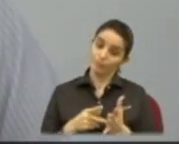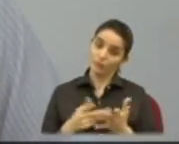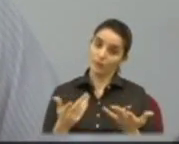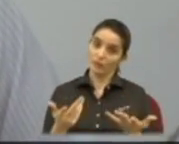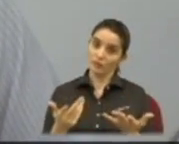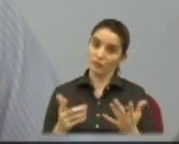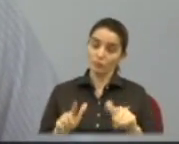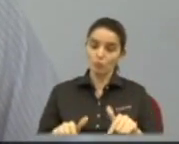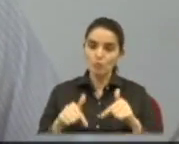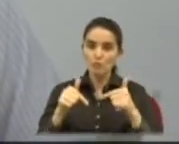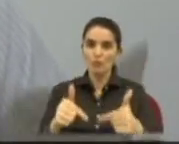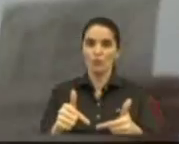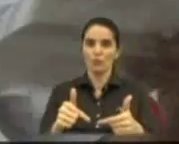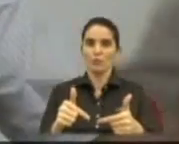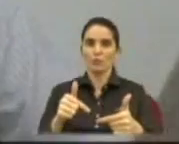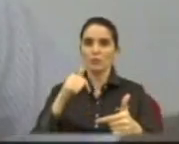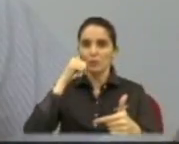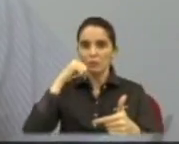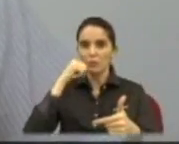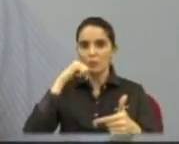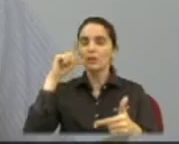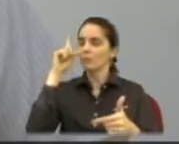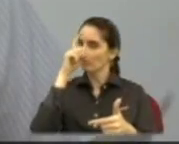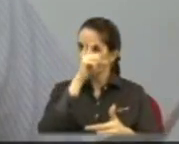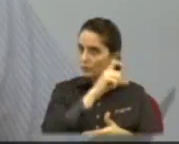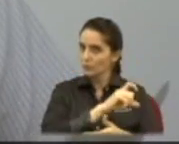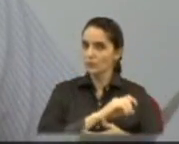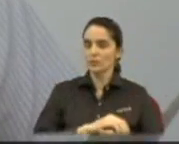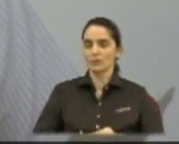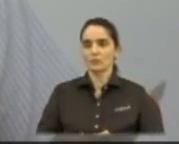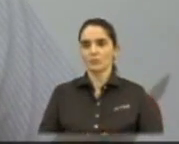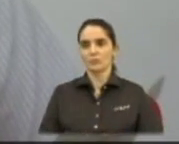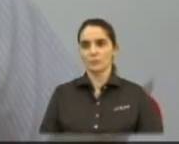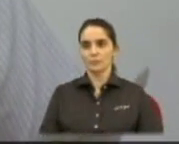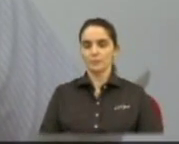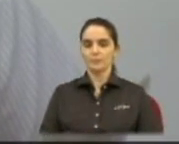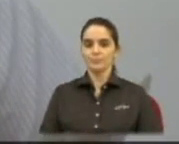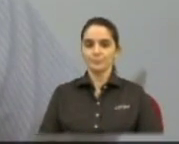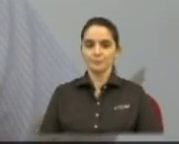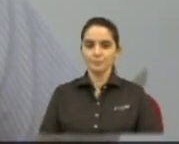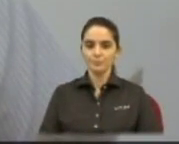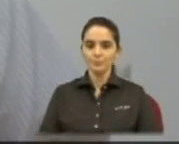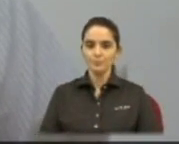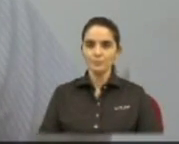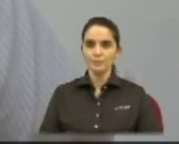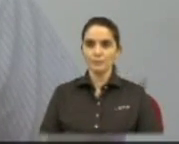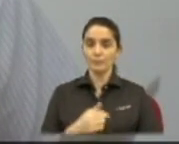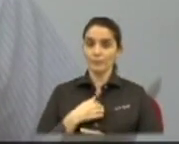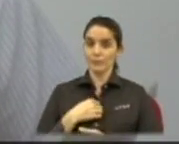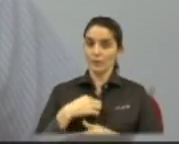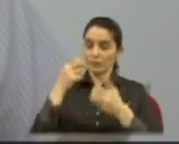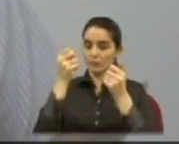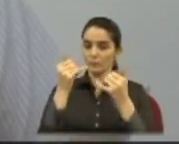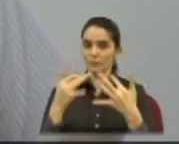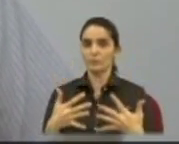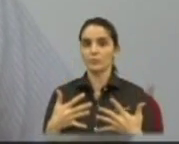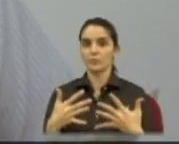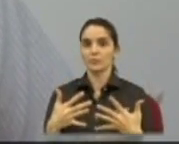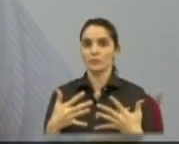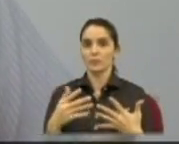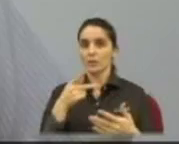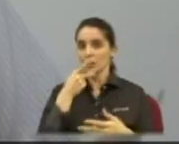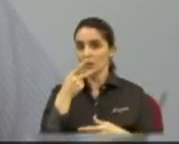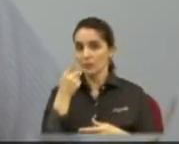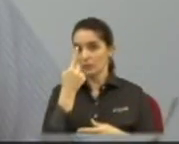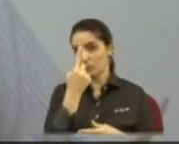que a luta das mulheres é uma luta bastante difícil. Aí, com relação estou explicando isso para dizer que ela fala num